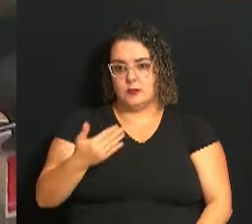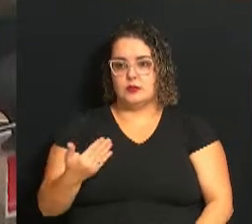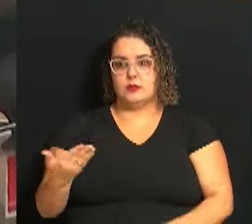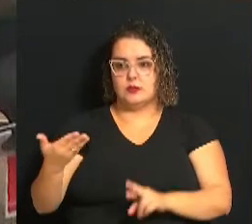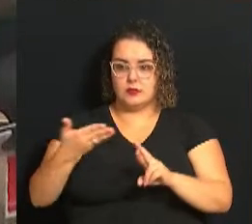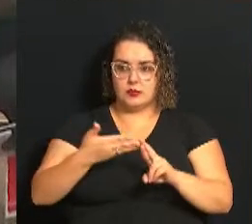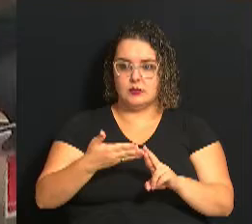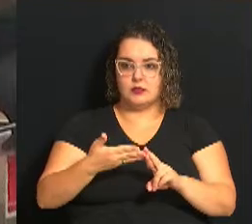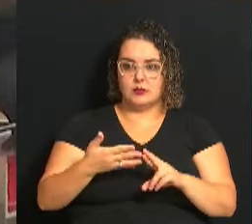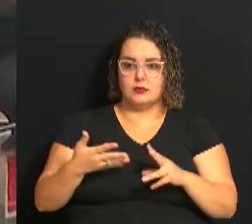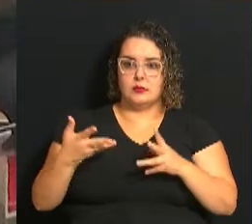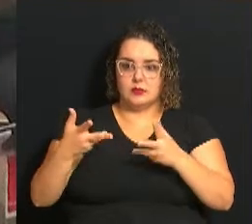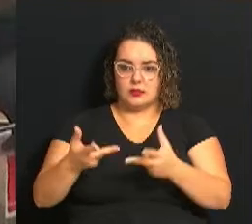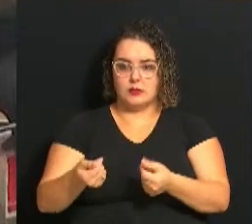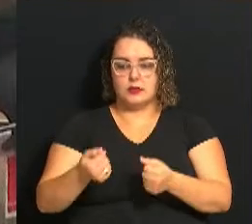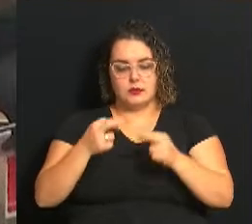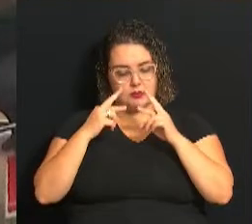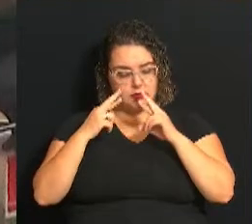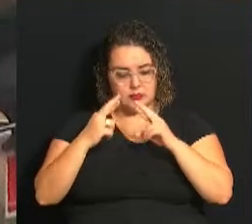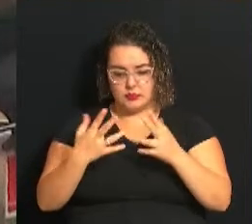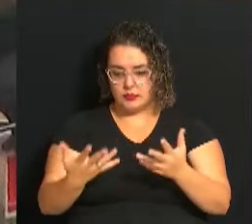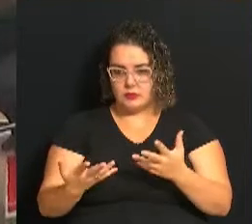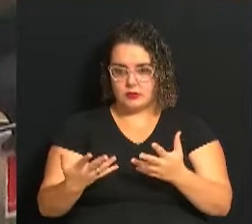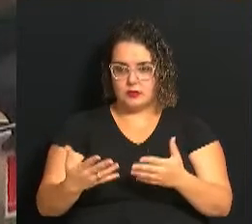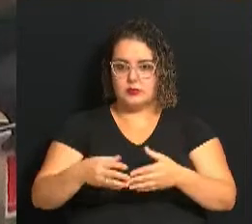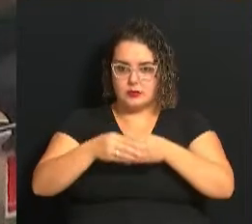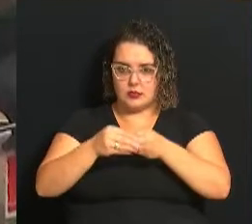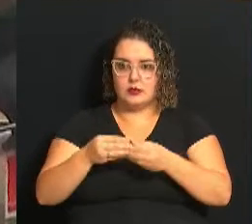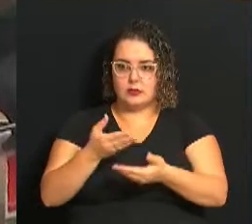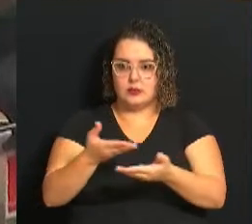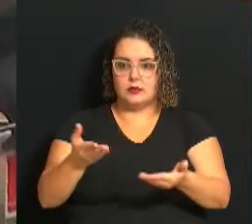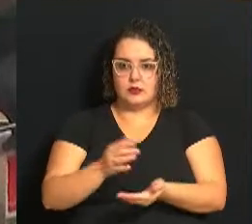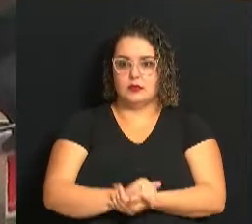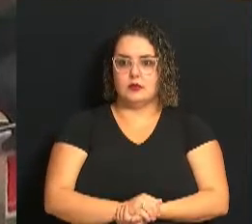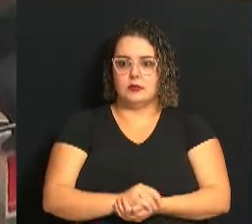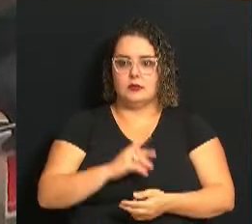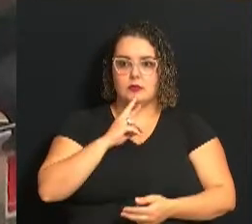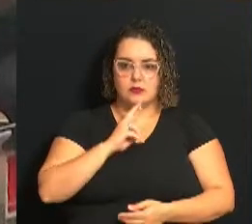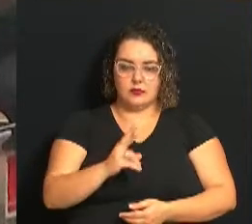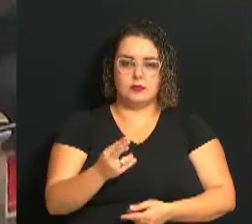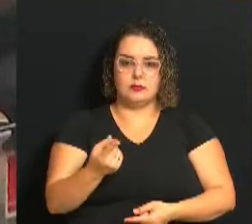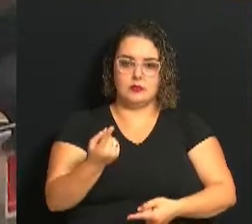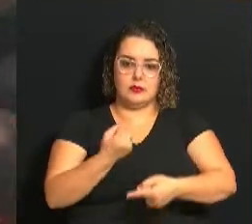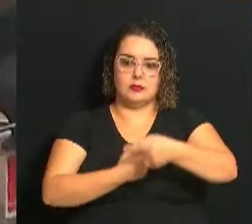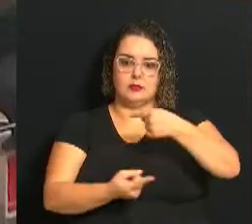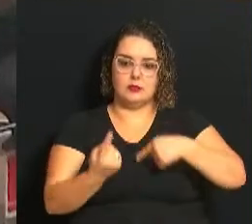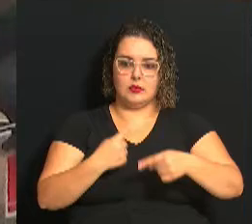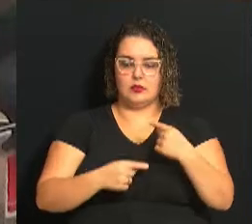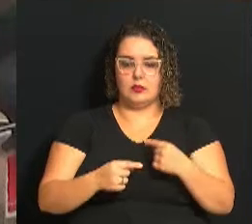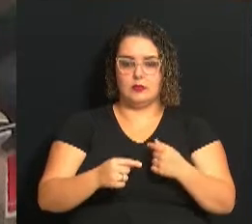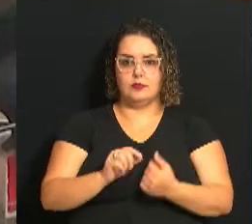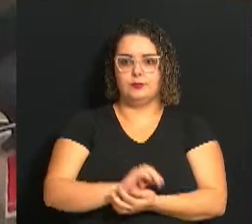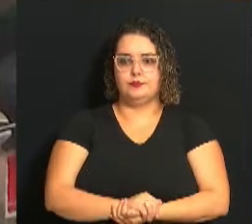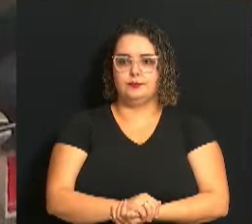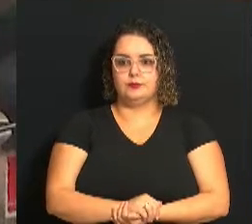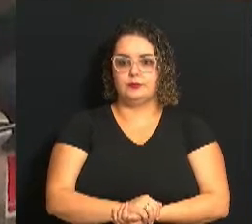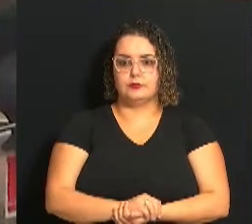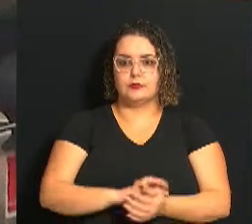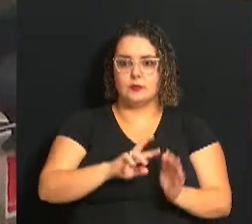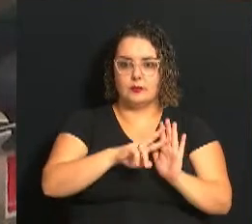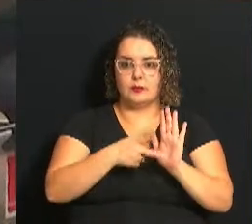prestigia a todos vocês, tá? Eu acho que eu vou responder invertido, porque é um pouco mais tranquilo, vereador